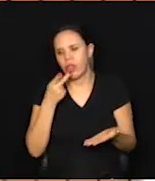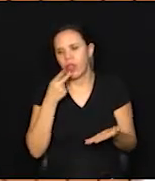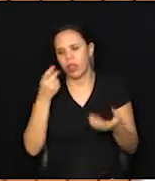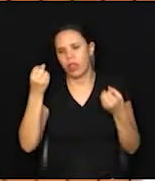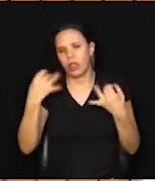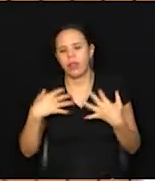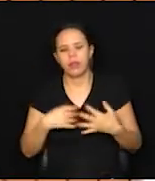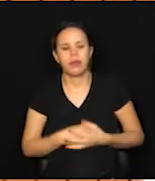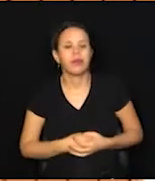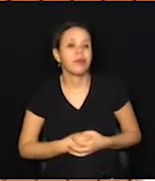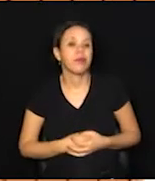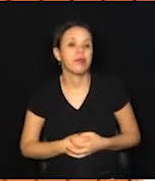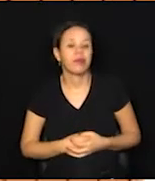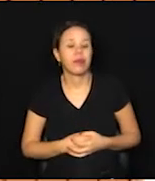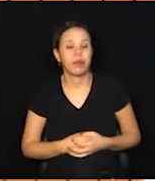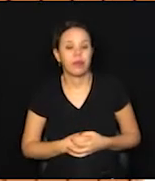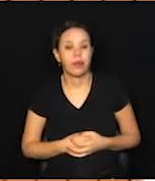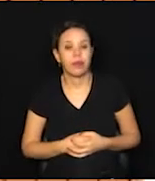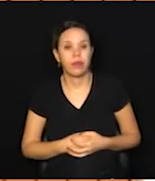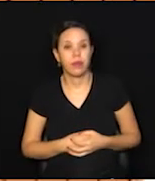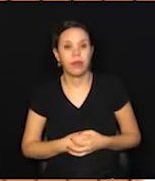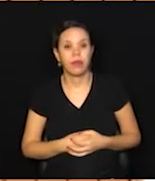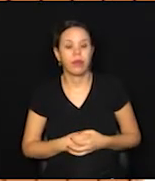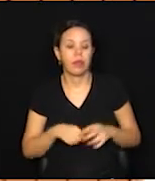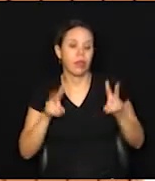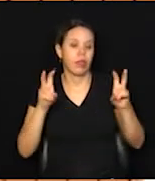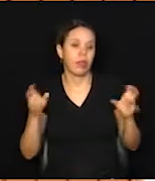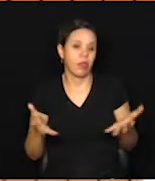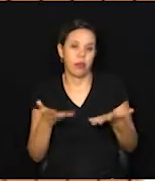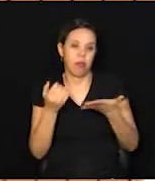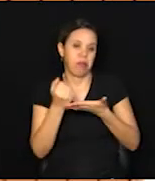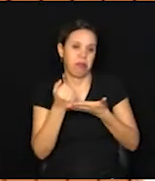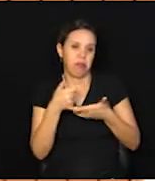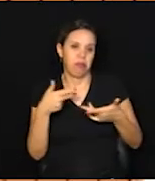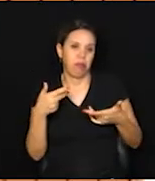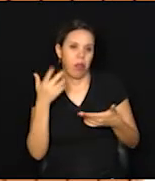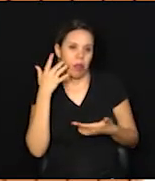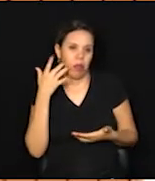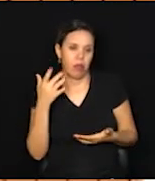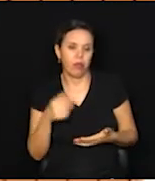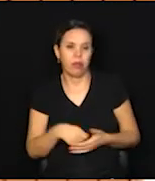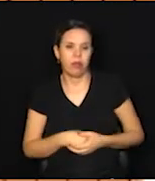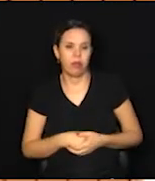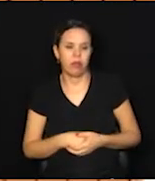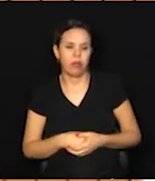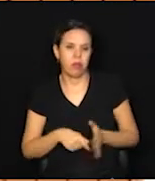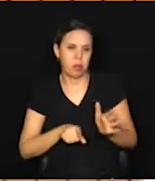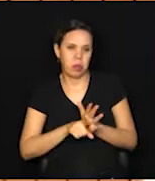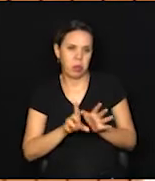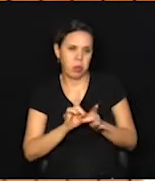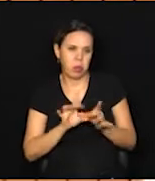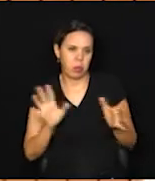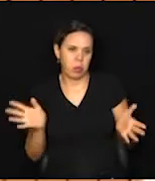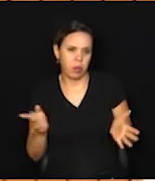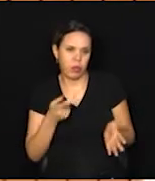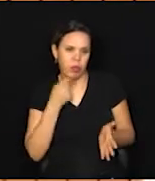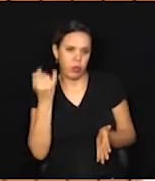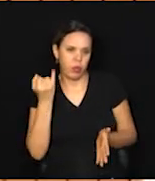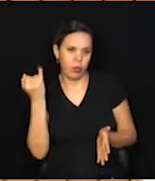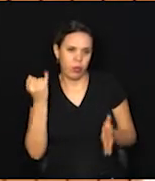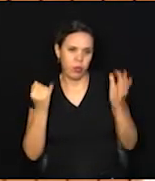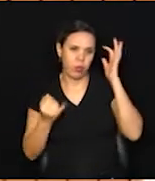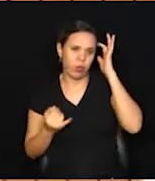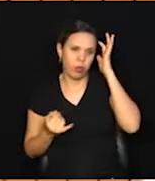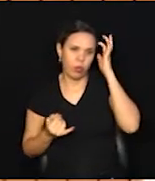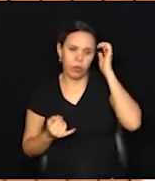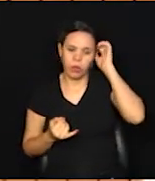suas considerações e também levantar os assuntos que achar que sejam pertinentes e importantes nessa